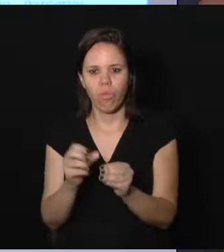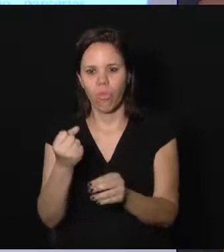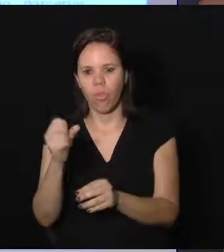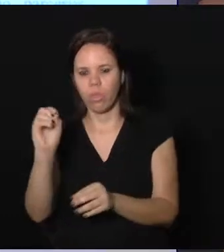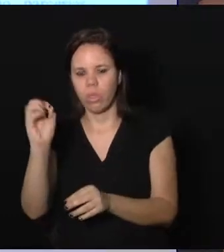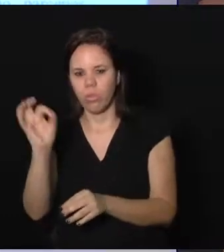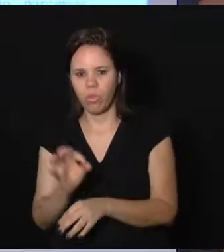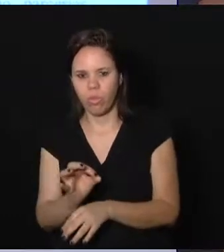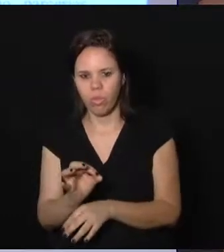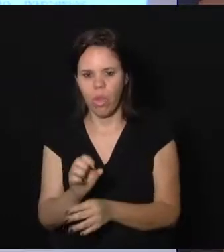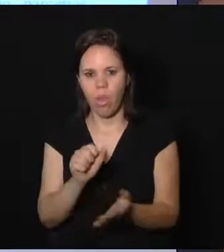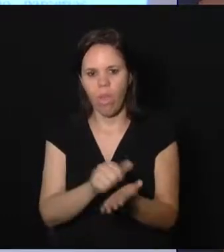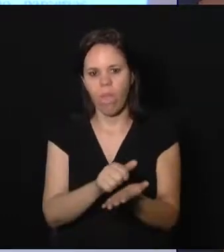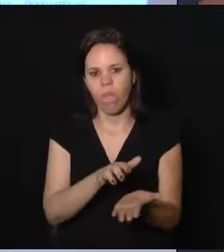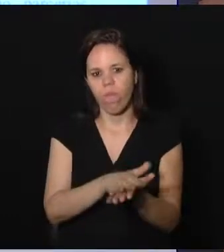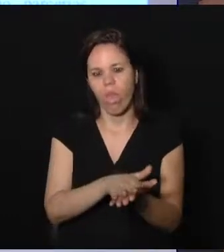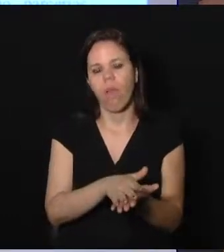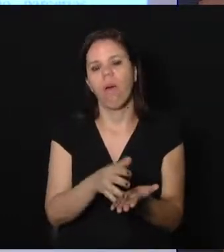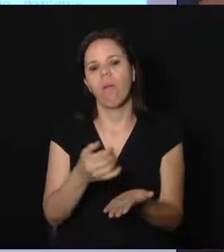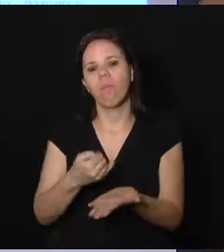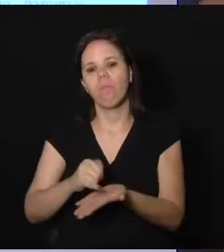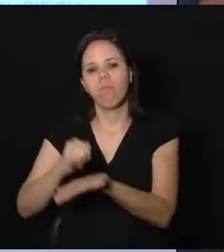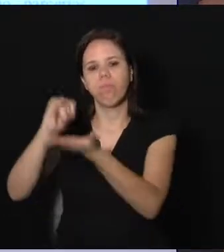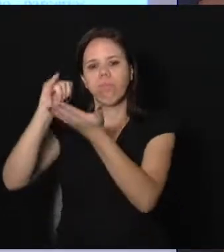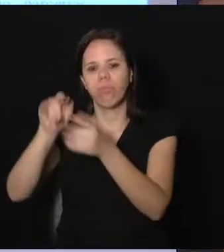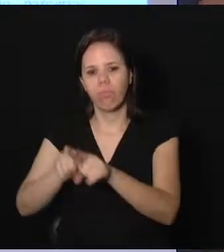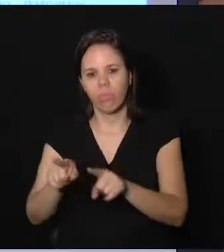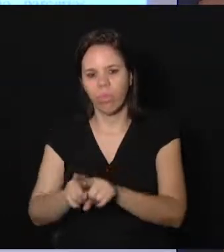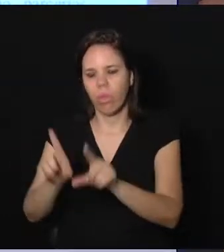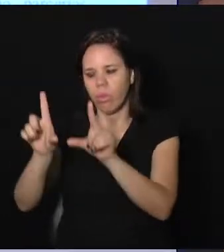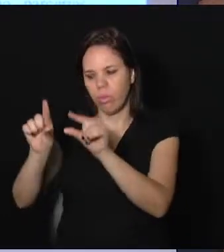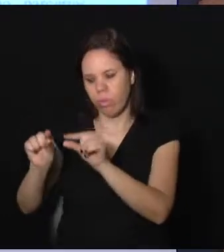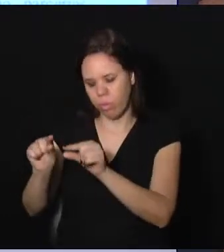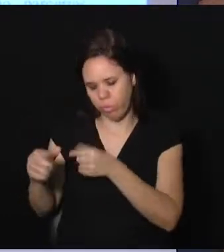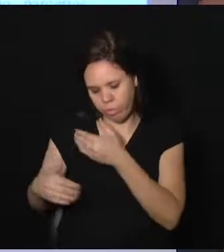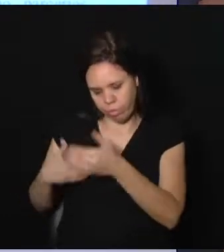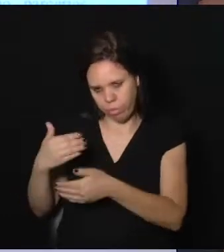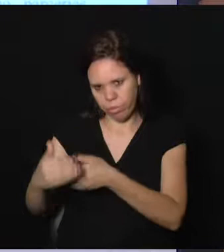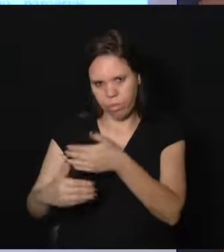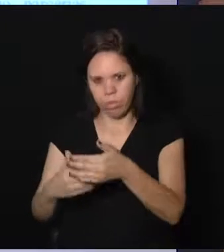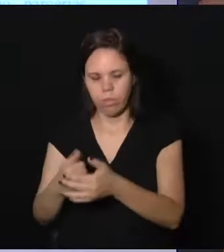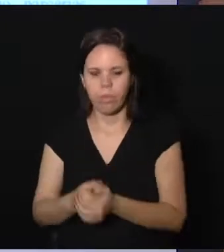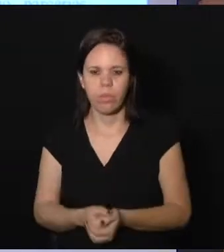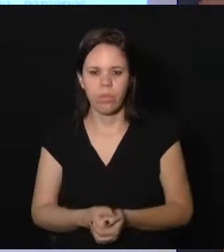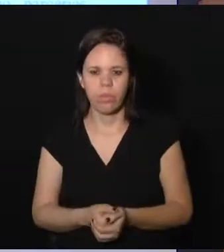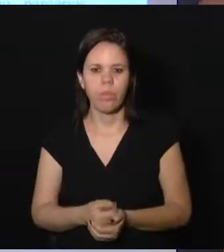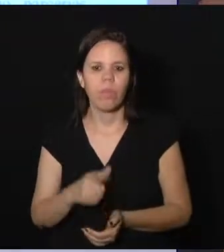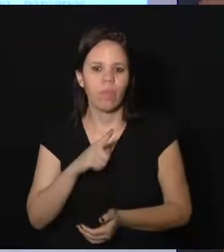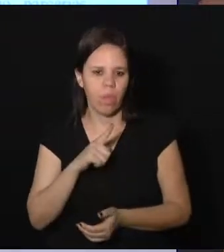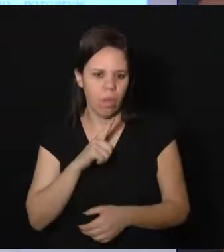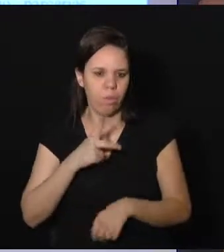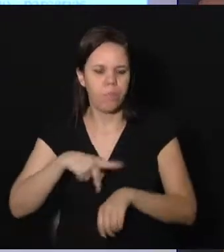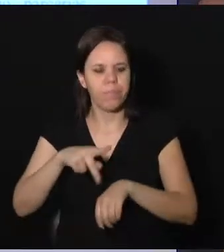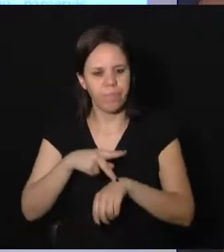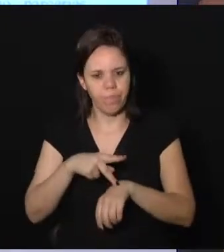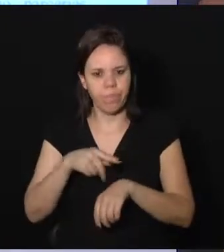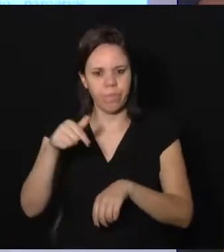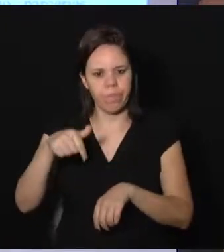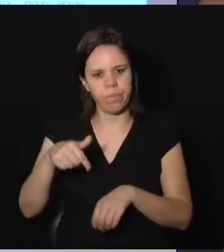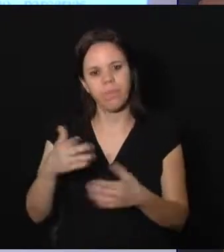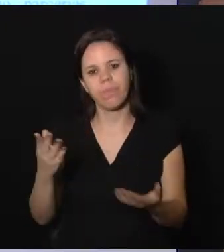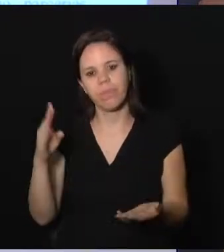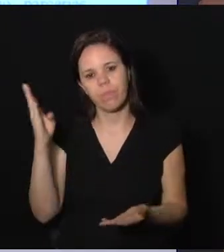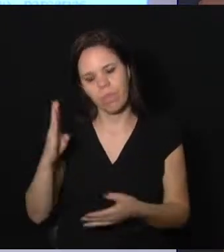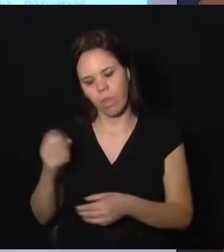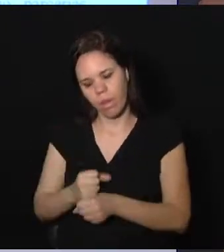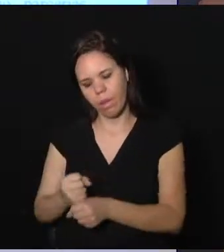tarifas que hoje são impostas. Então essas tarifas elas vão diminuir de maneira gradual. Nós temos um país que nos últimos anos